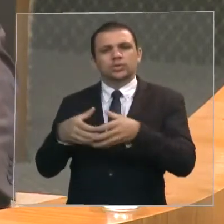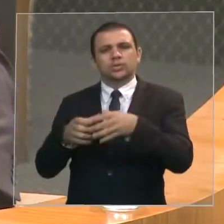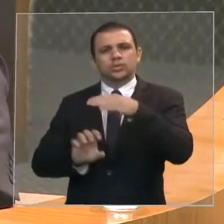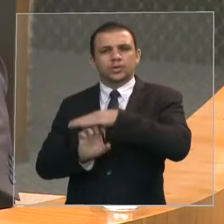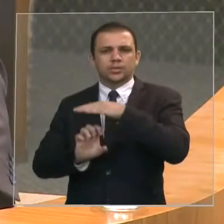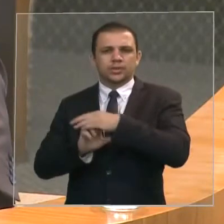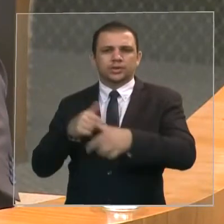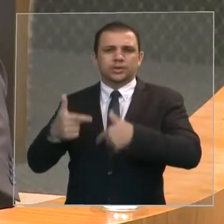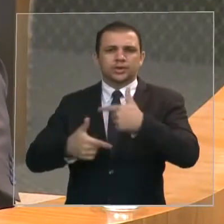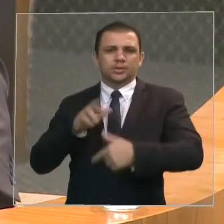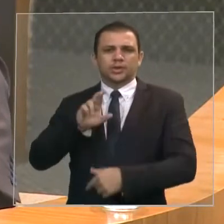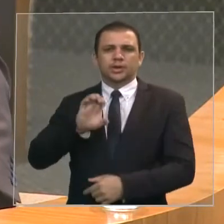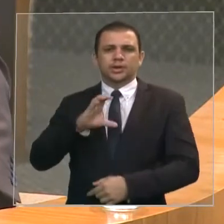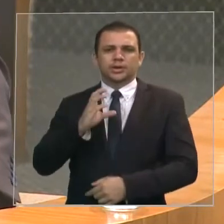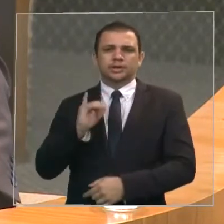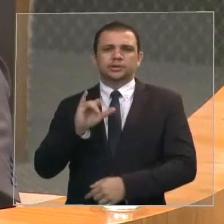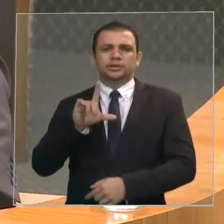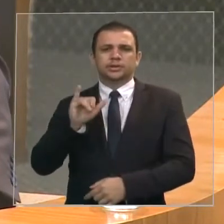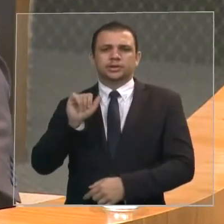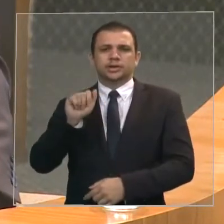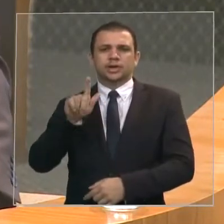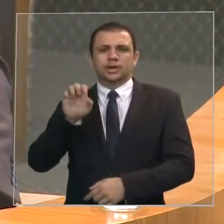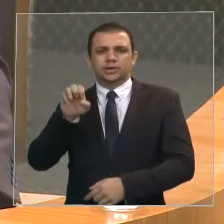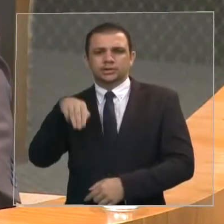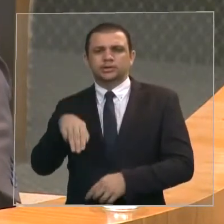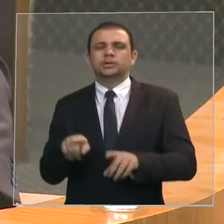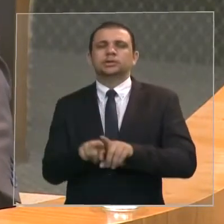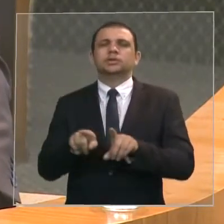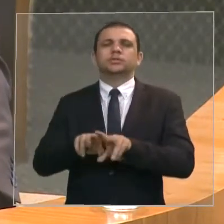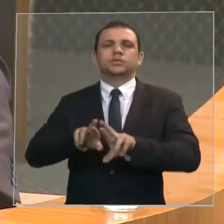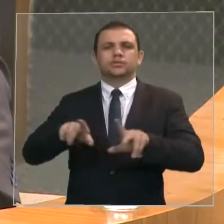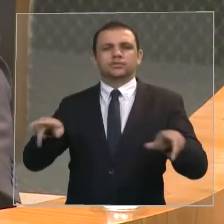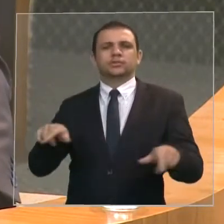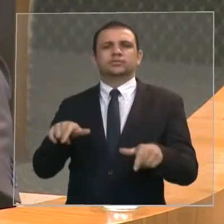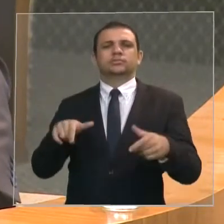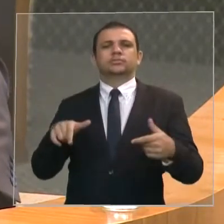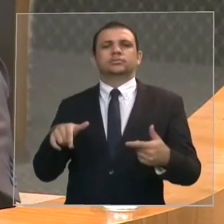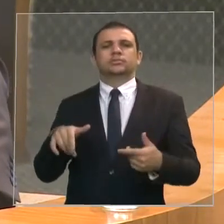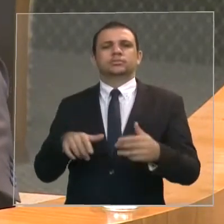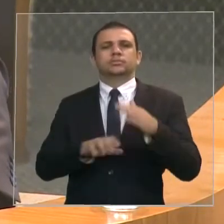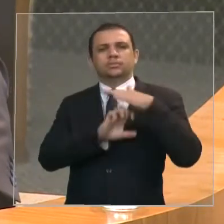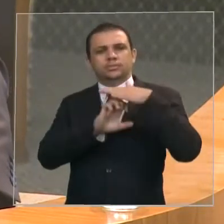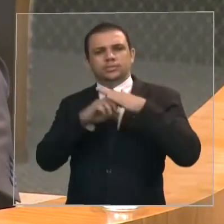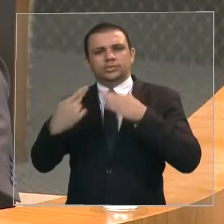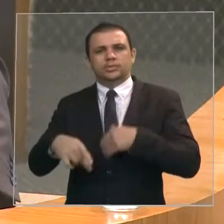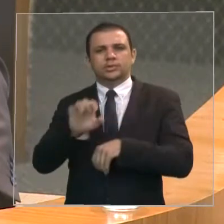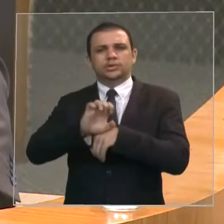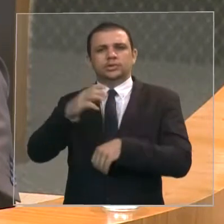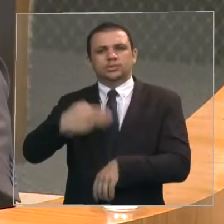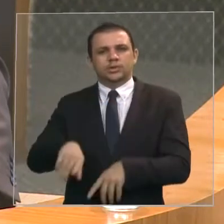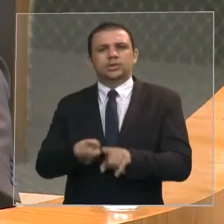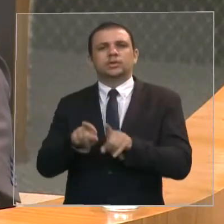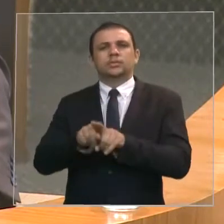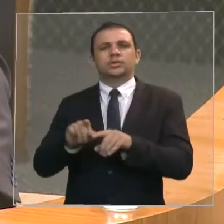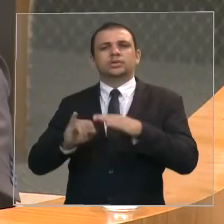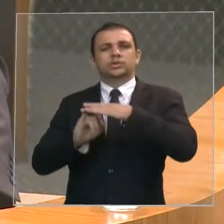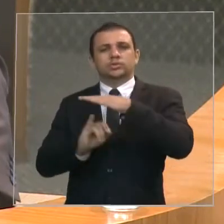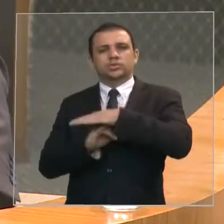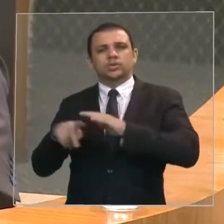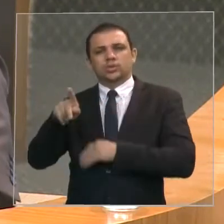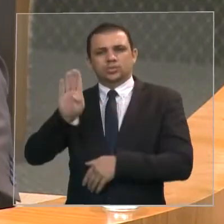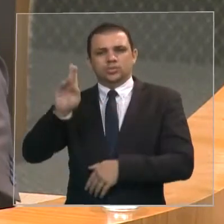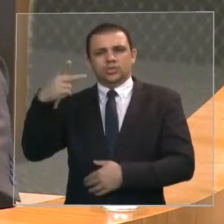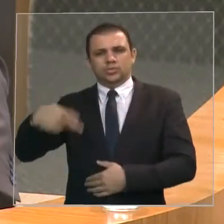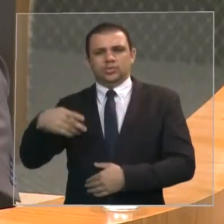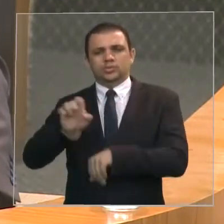unidades do Estado do Maranhão, além também de envolver órgãos estaduais, no sentido de poder promover